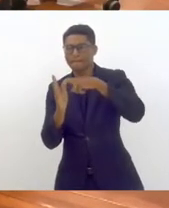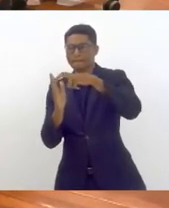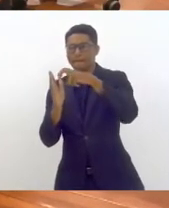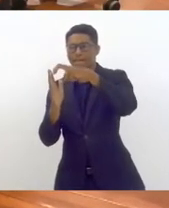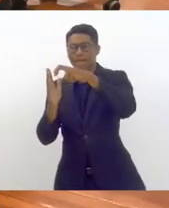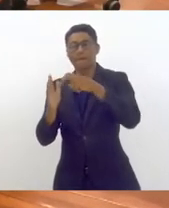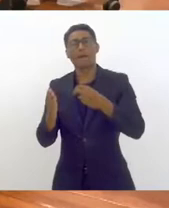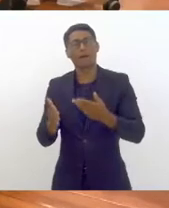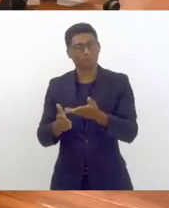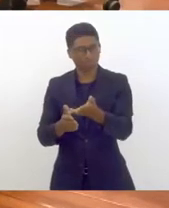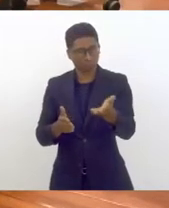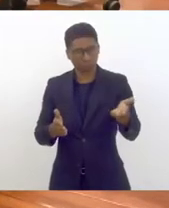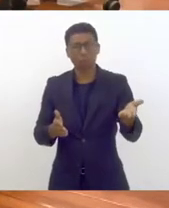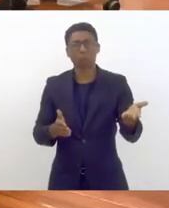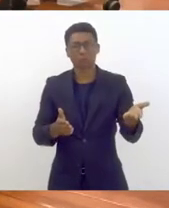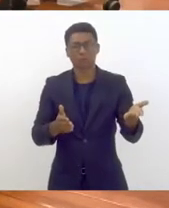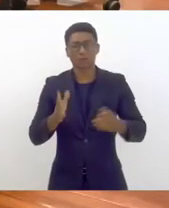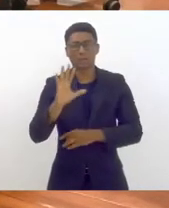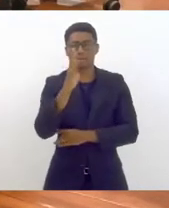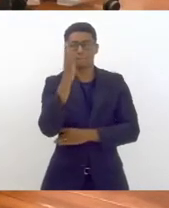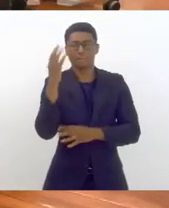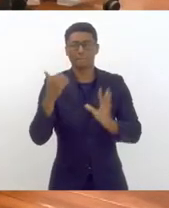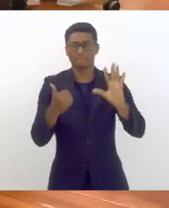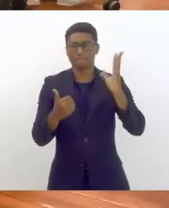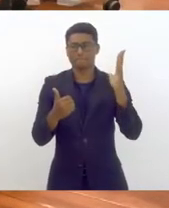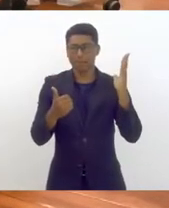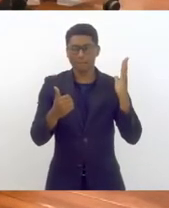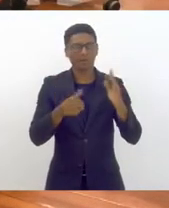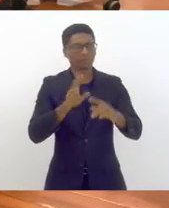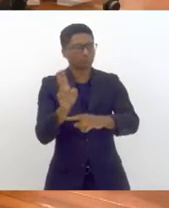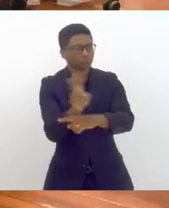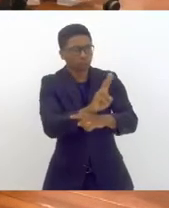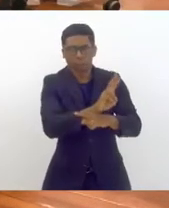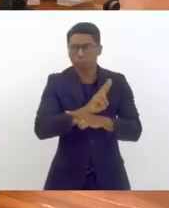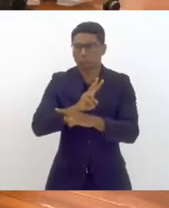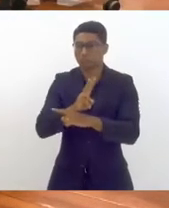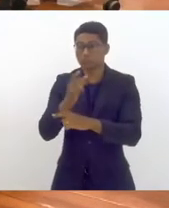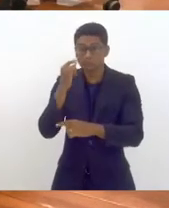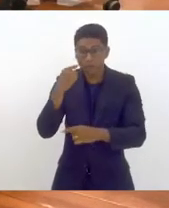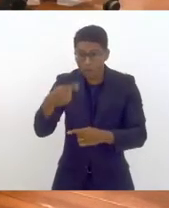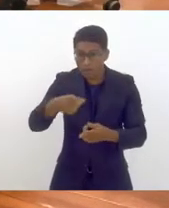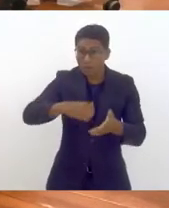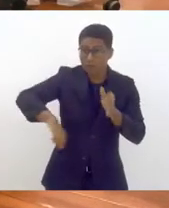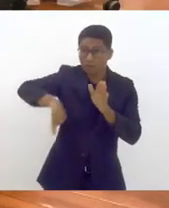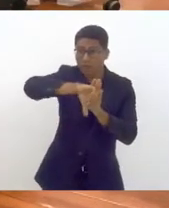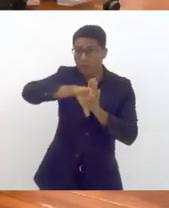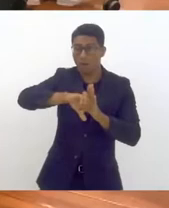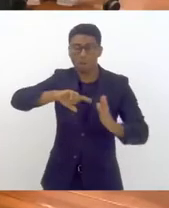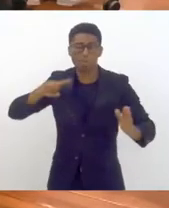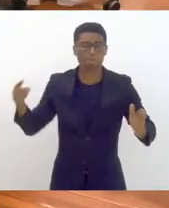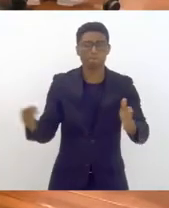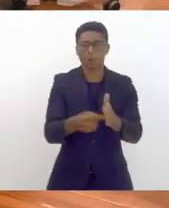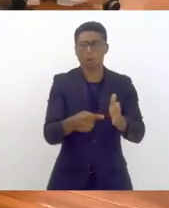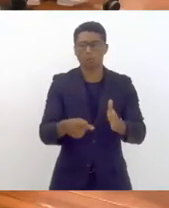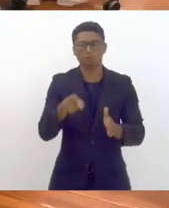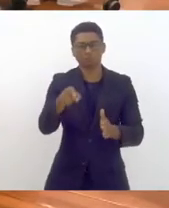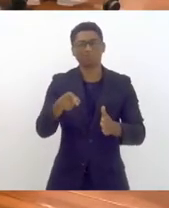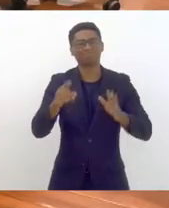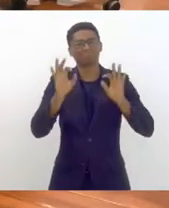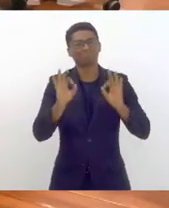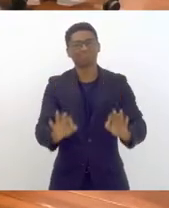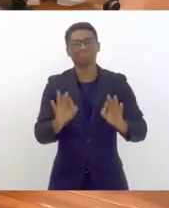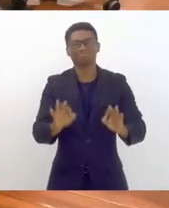são grandes defensores do meio ambiente, denunciam crimes ambientais, são defensores da fauna. Queria